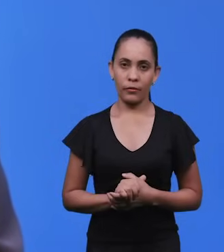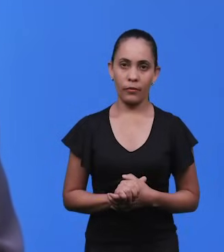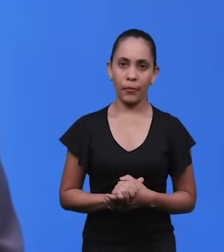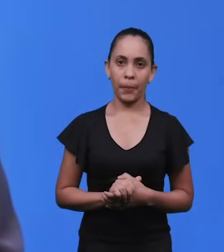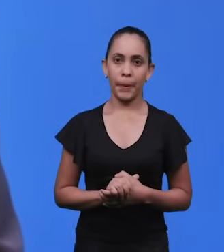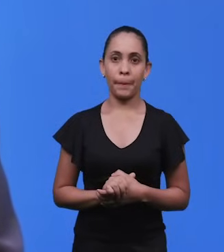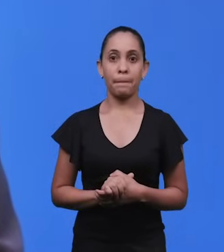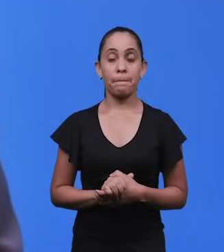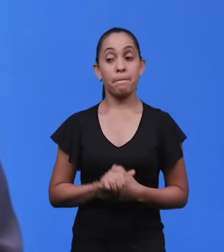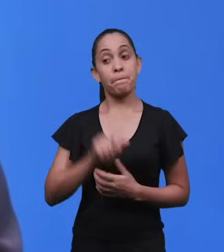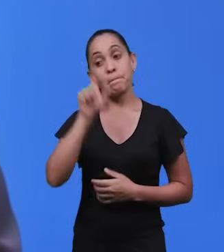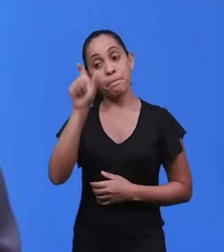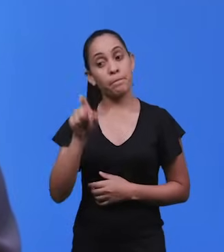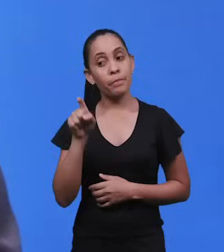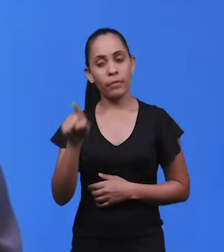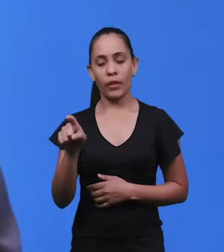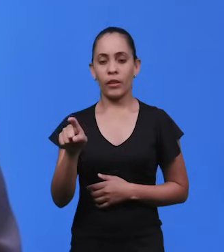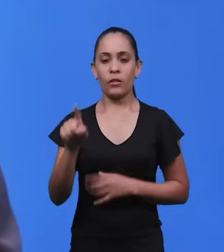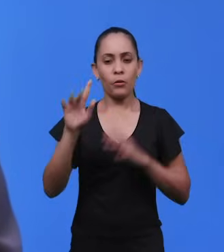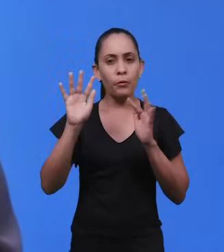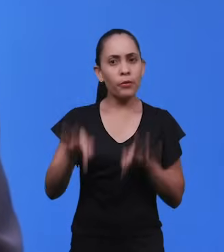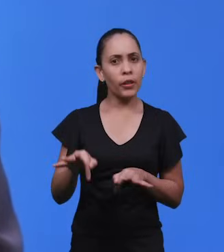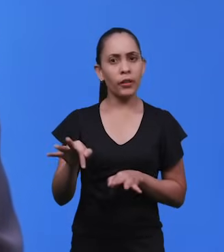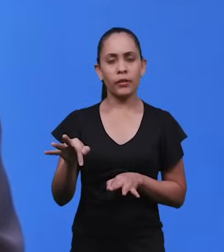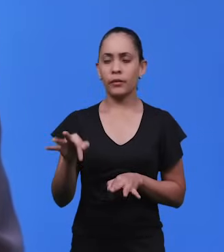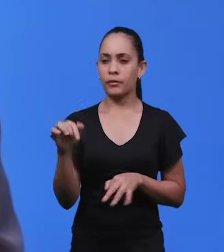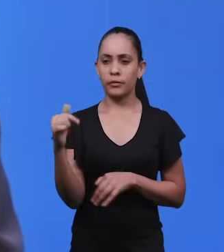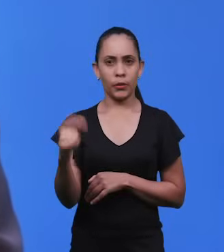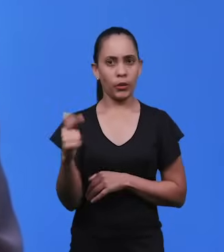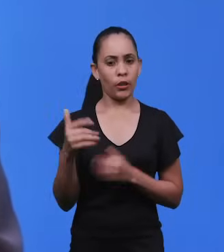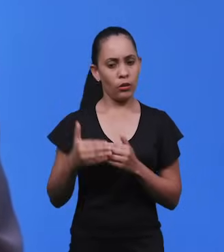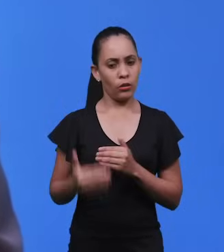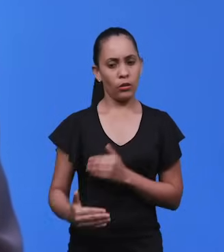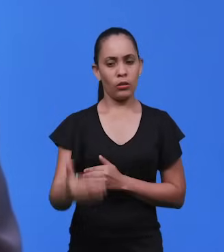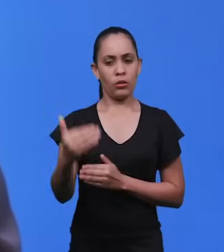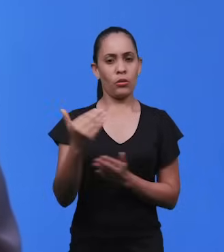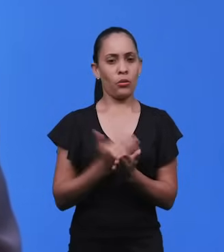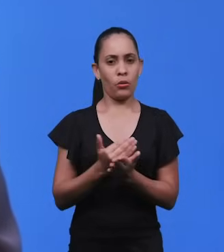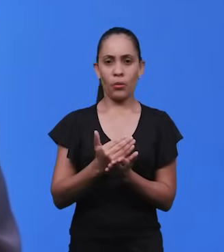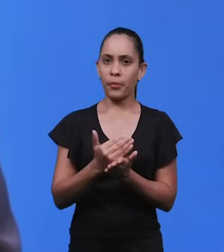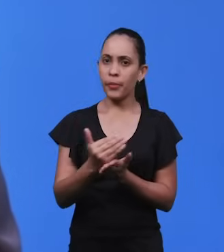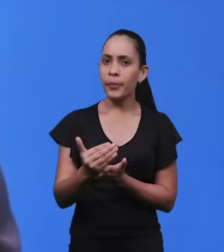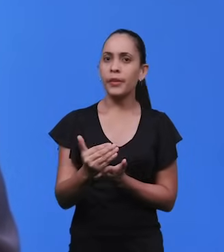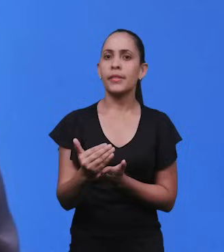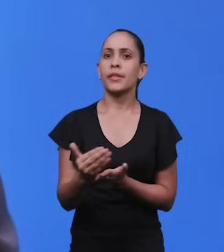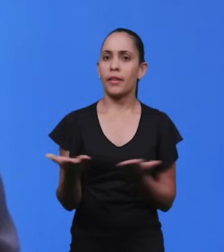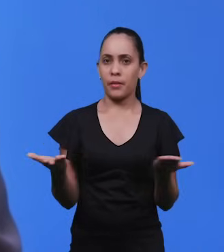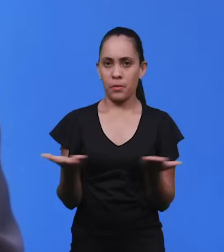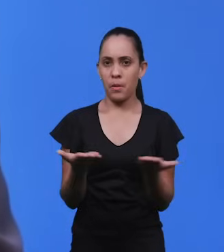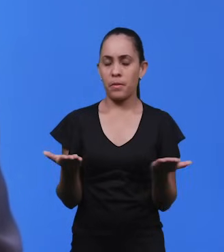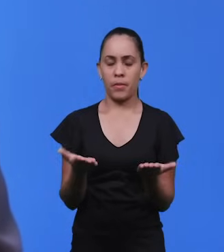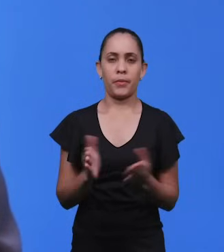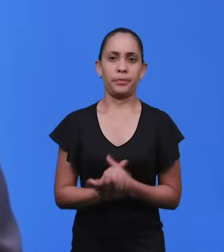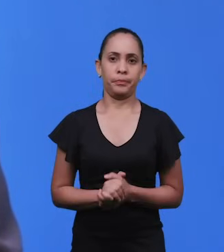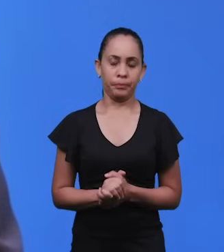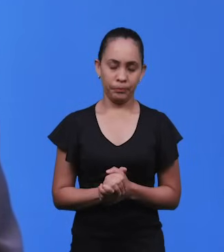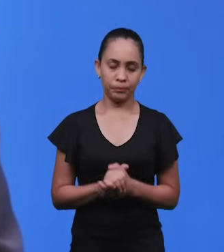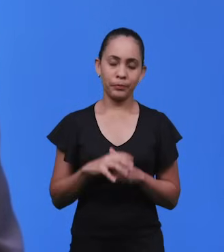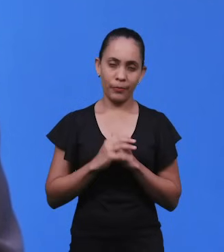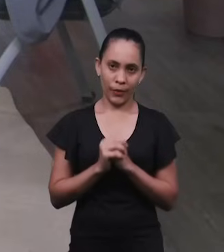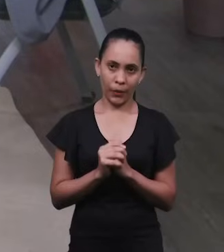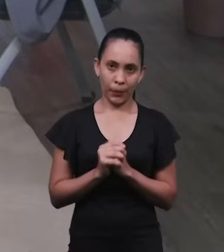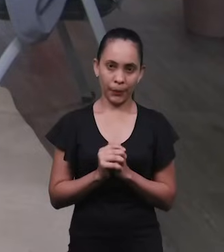né, não de dar fim, mas sim recomeçar uma vida, mas uma vida com significância que é na presença do Senhor.